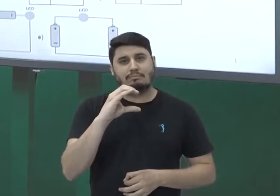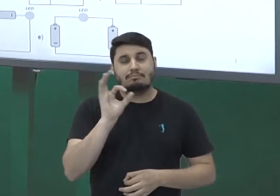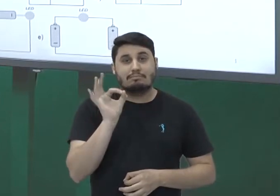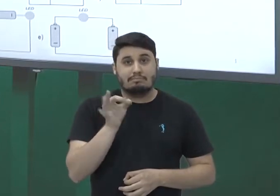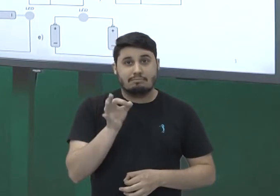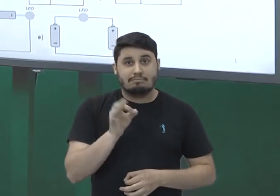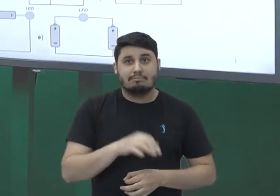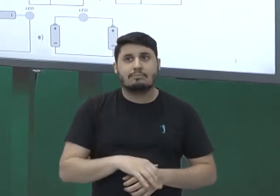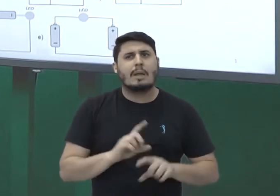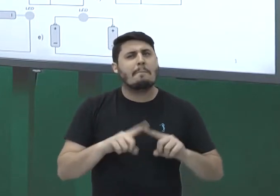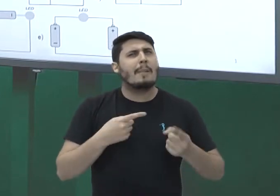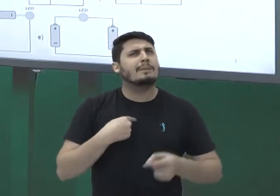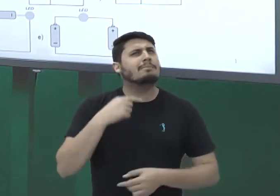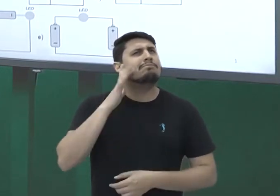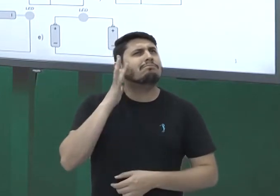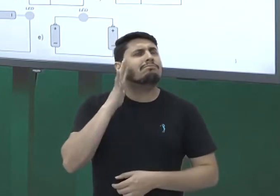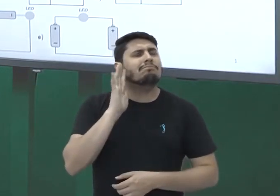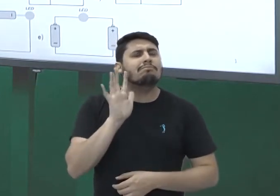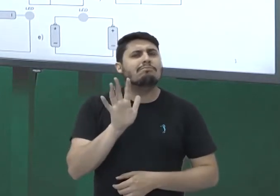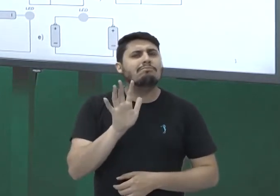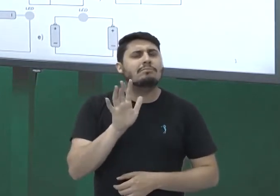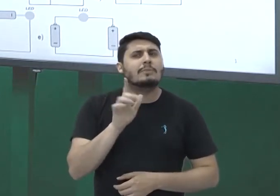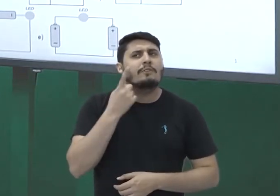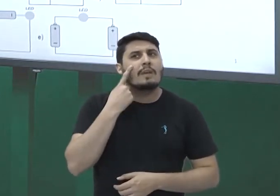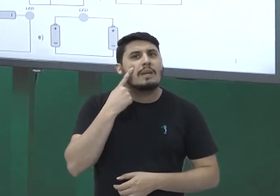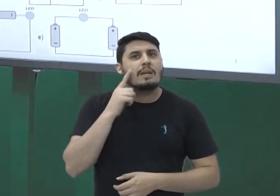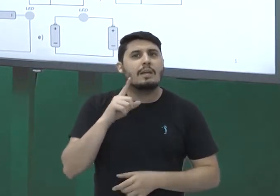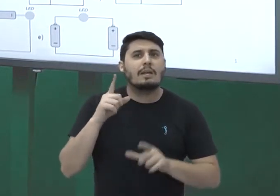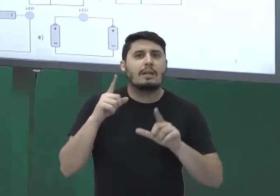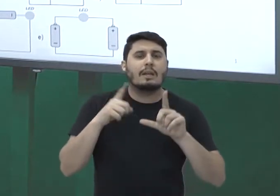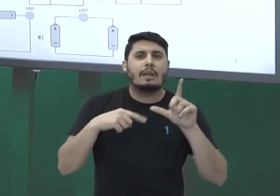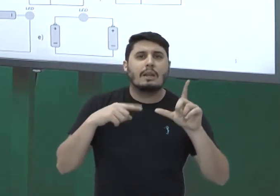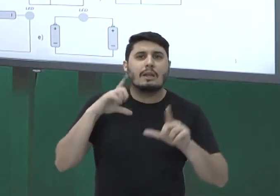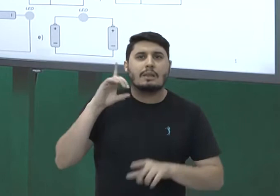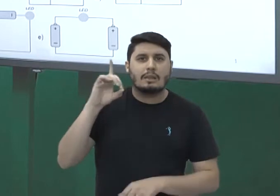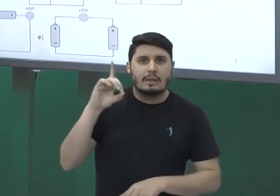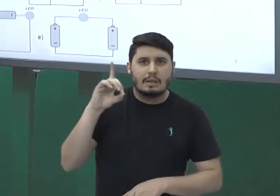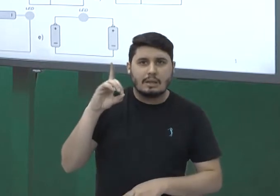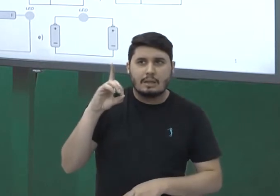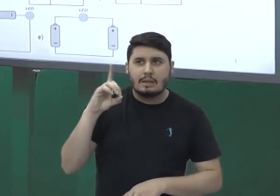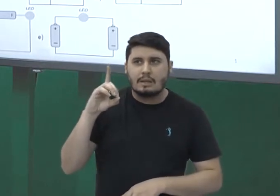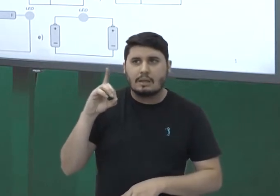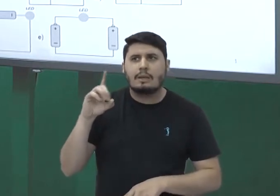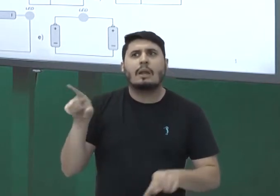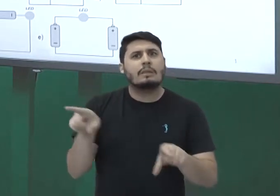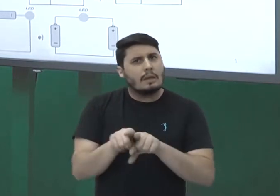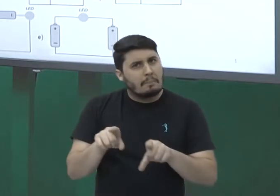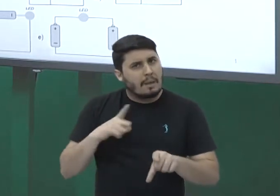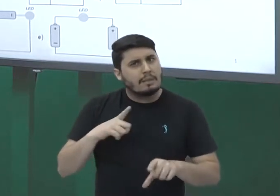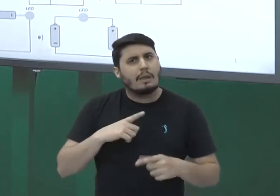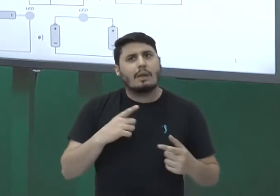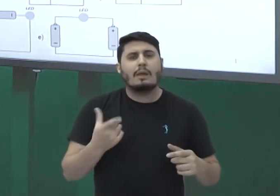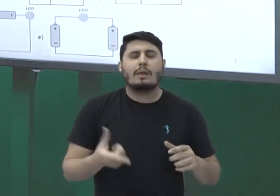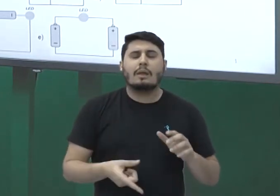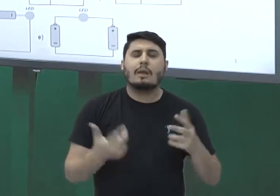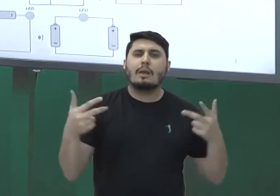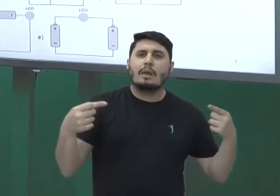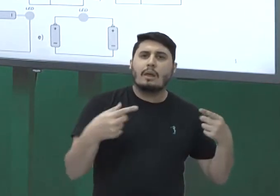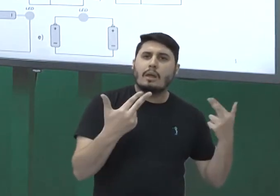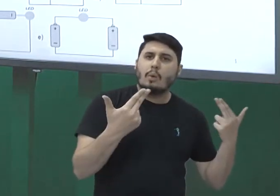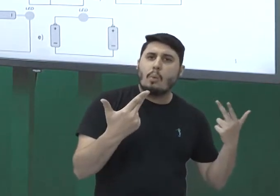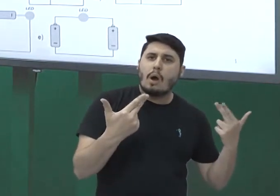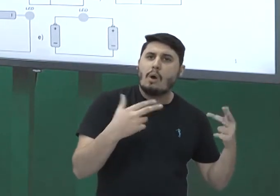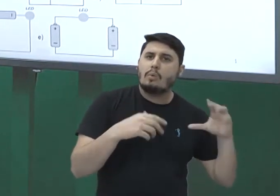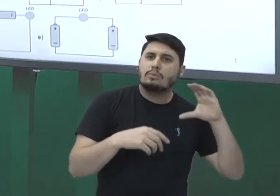letra C. Mas espera aí, olha a letra D. Eu tenho uma associação em série também. Por que não